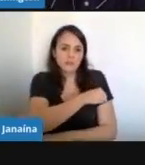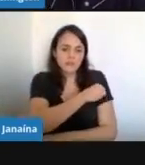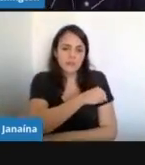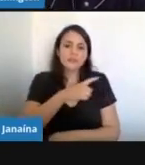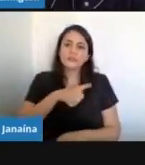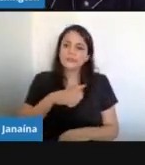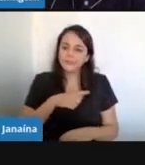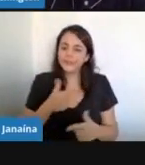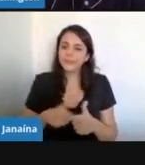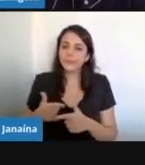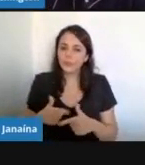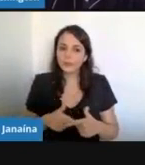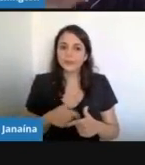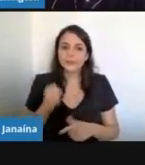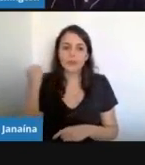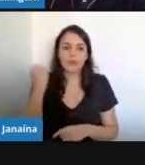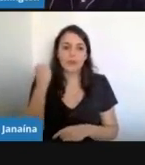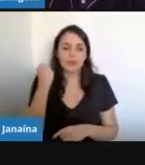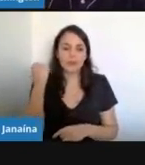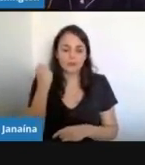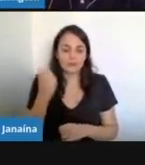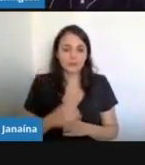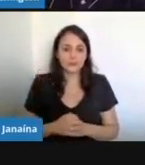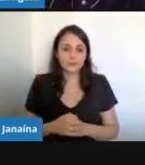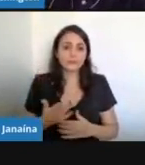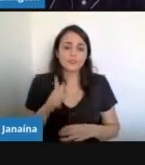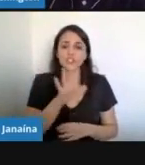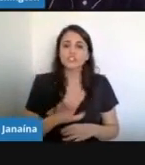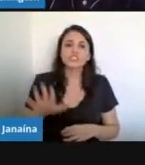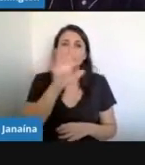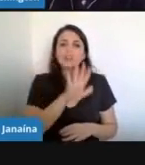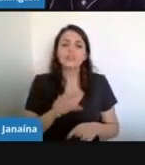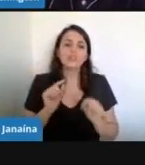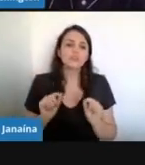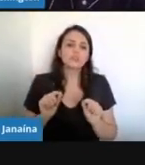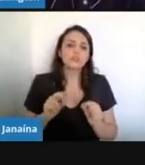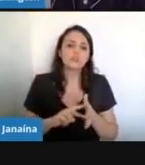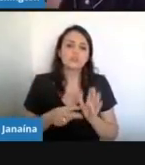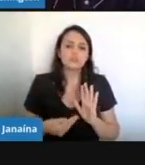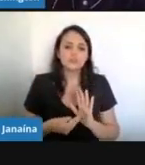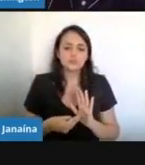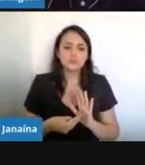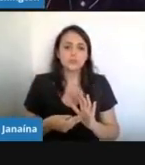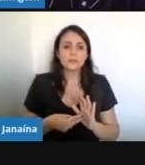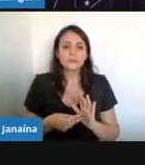traz uma grave consequência, tá? Aqui, em geral, nós temos um grande